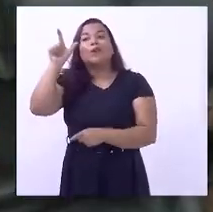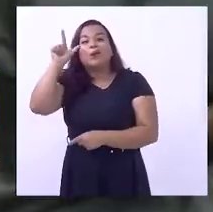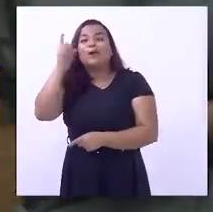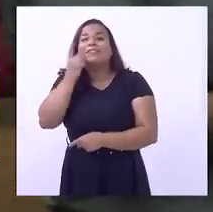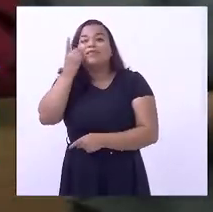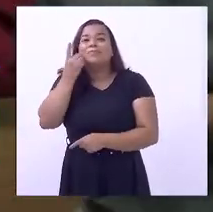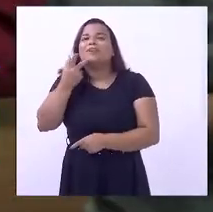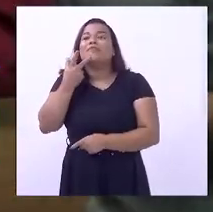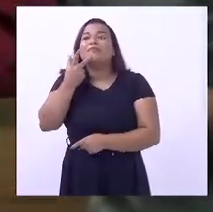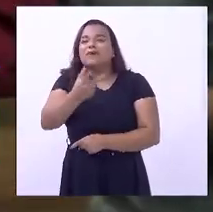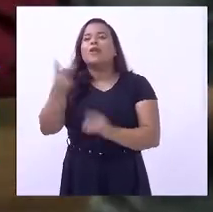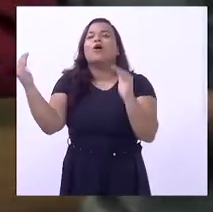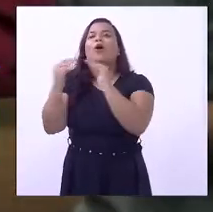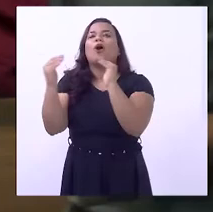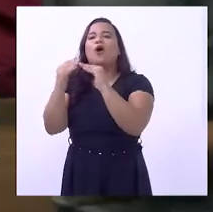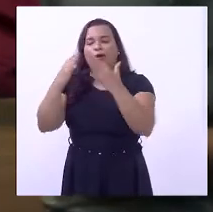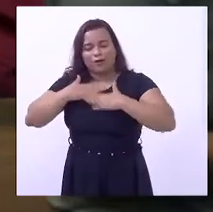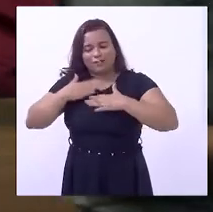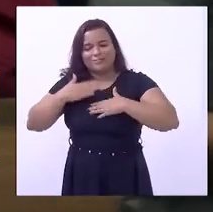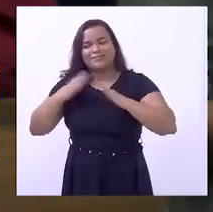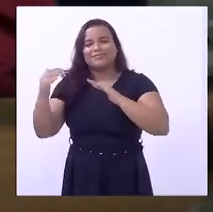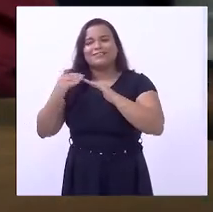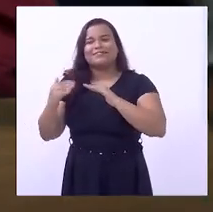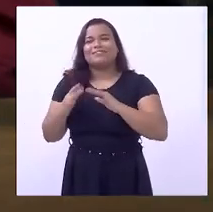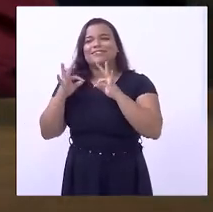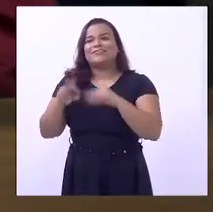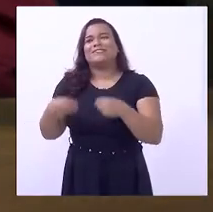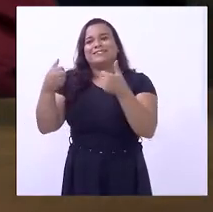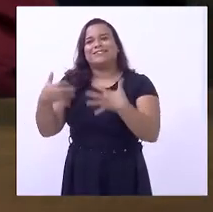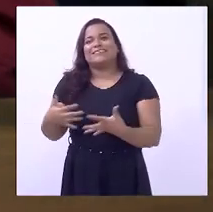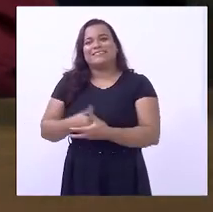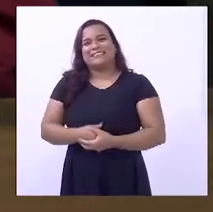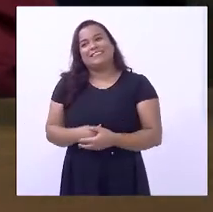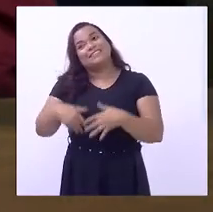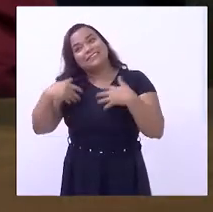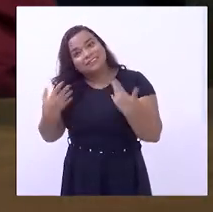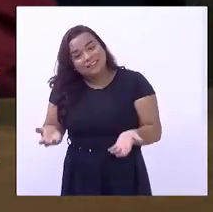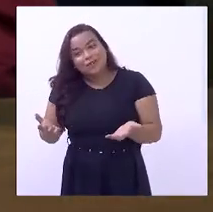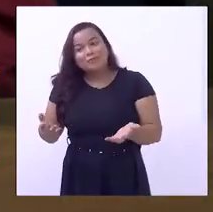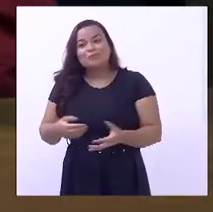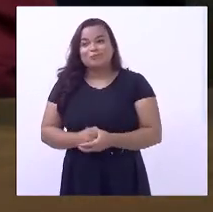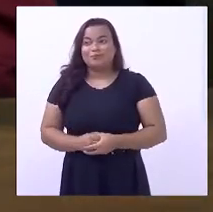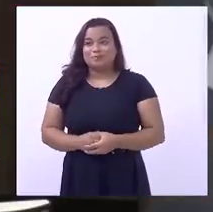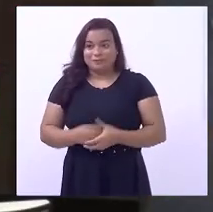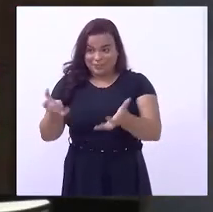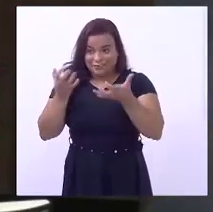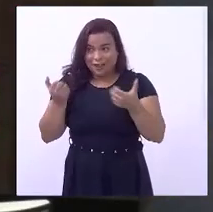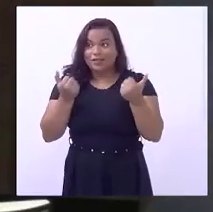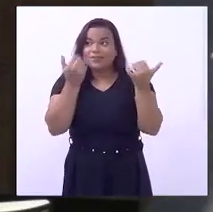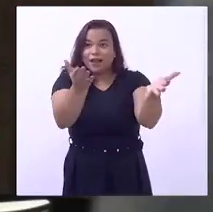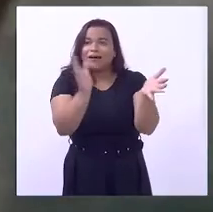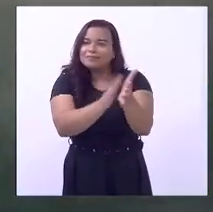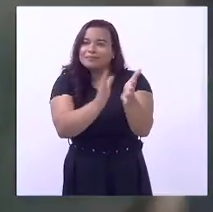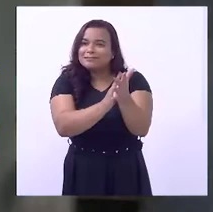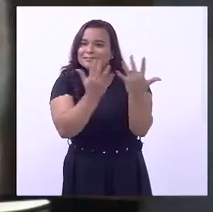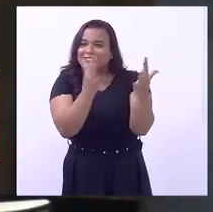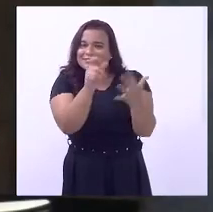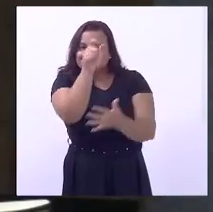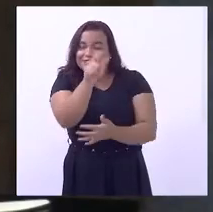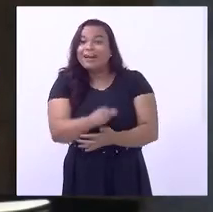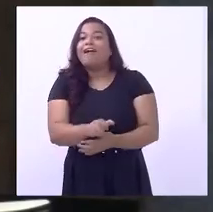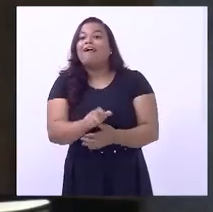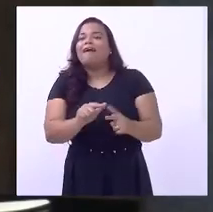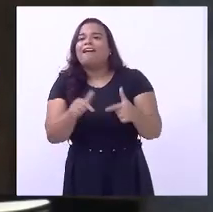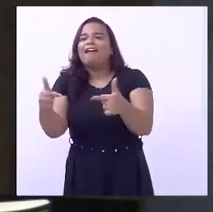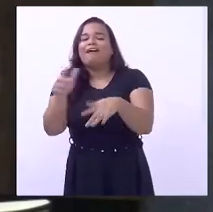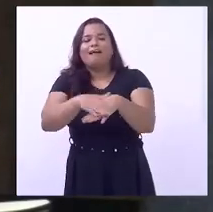está dizendo que concorda plenamente com o que eu estou dizendo. Então, queria elogiar a